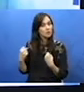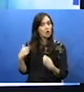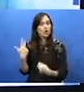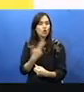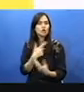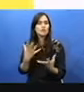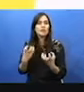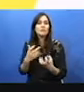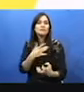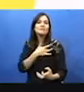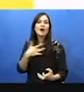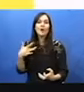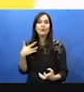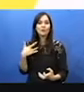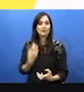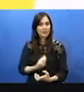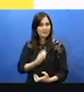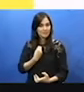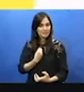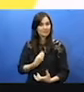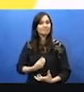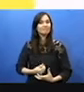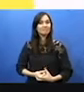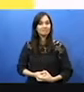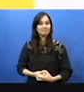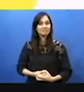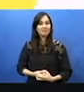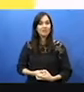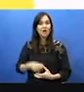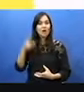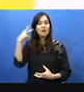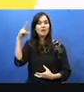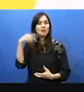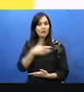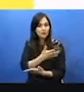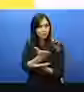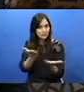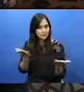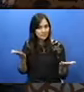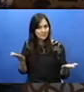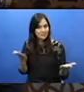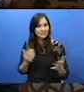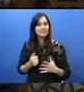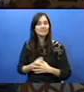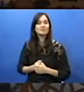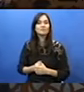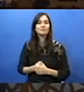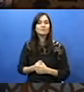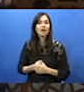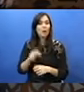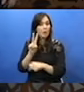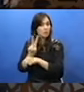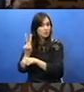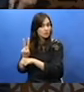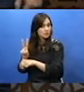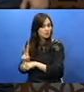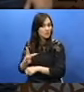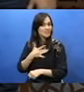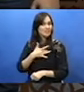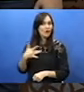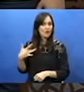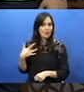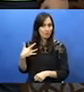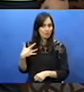saúde e pela qualidade de vida. Lembrando a vocês, o recado de sempre, já que estamos falando de prevenção da saúde